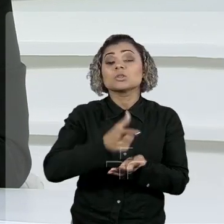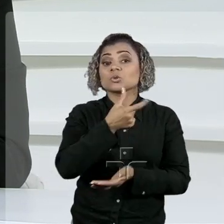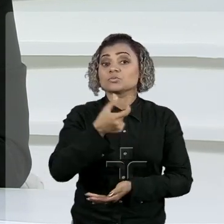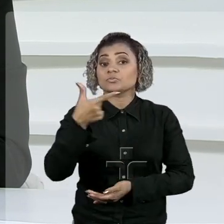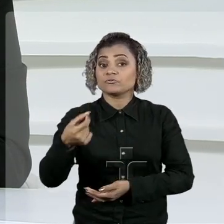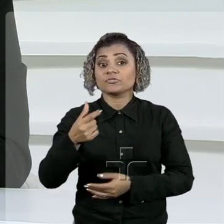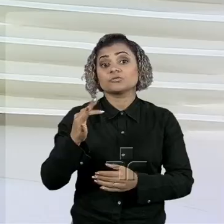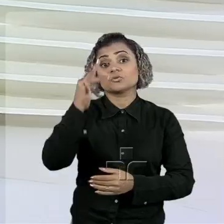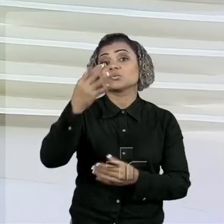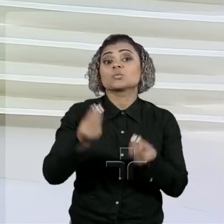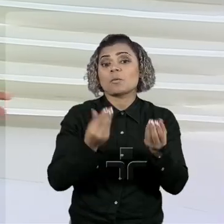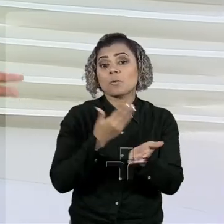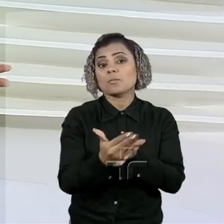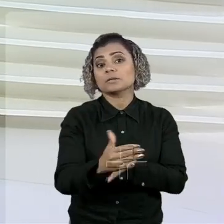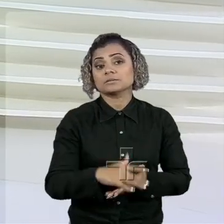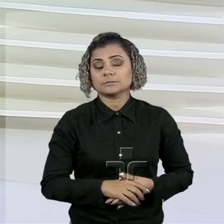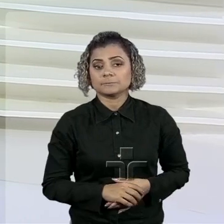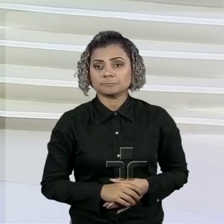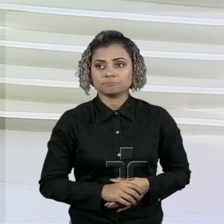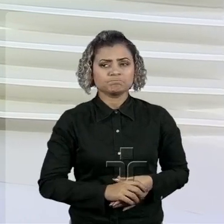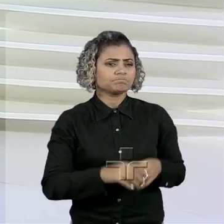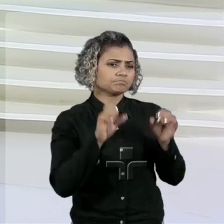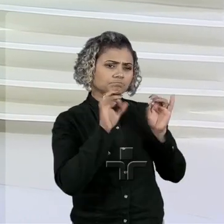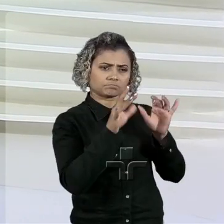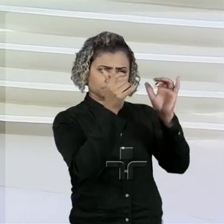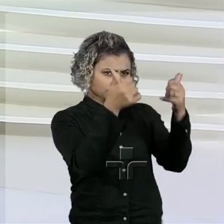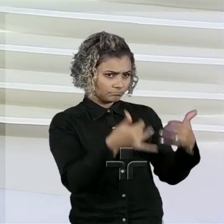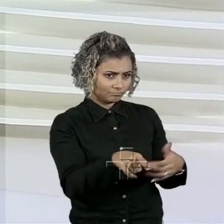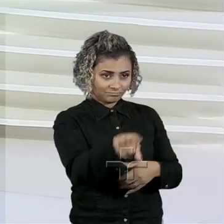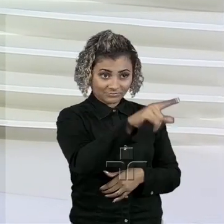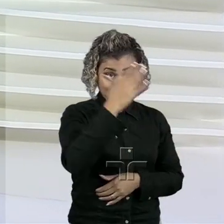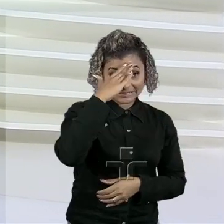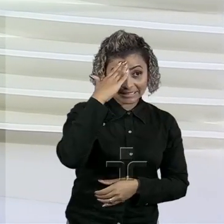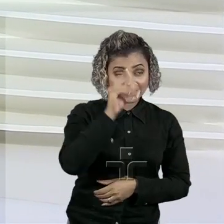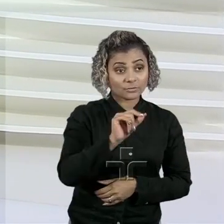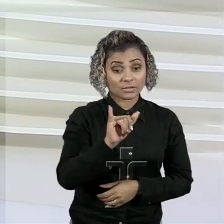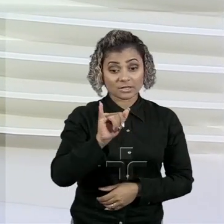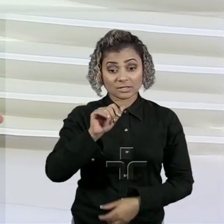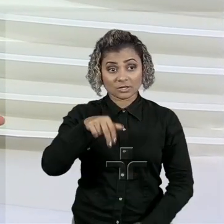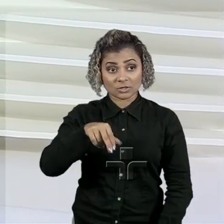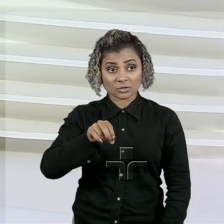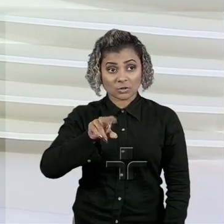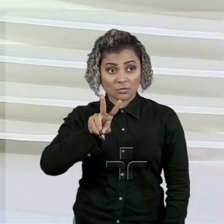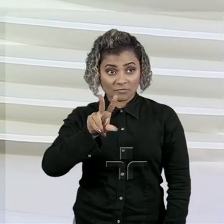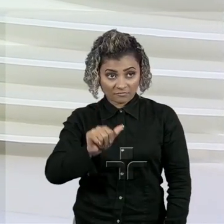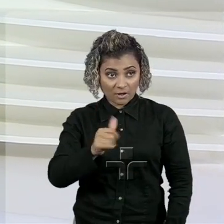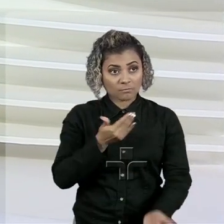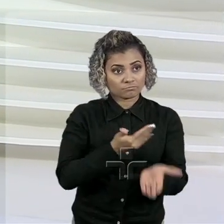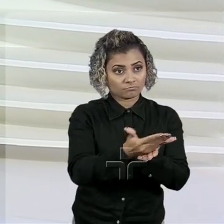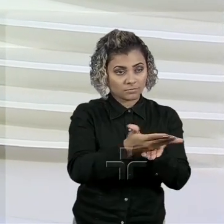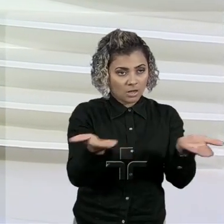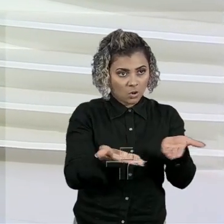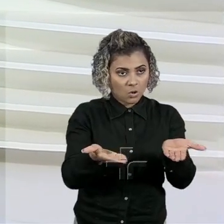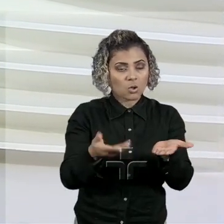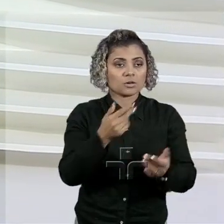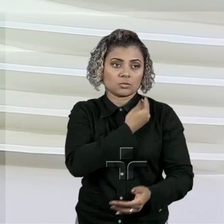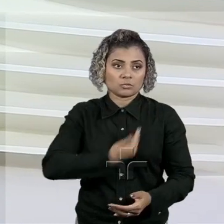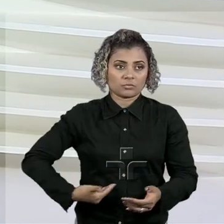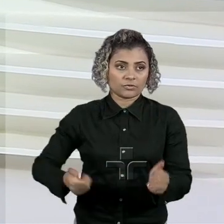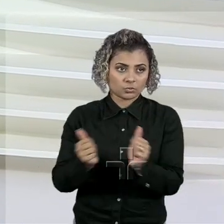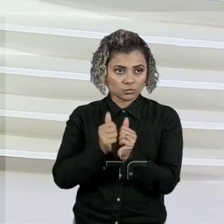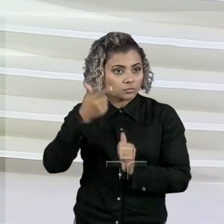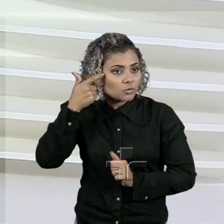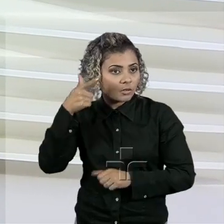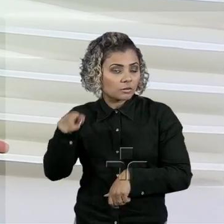ano letivo? Primeiro, só para explicar para quem está nos ouvindo em casa, né? O Inova Educação foi lançado recentemente com o governador.